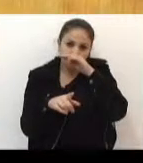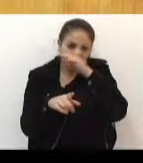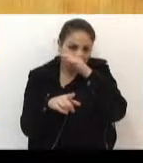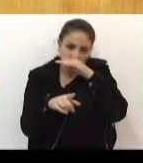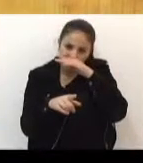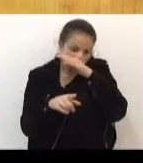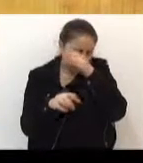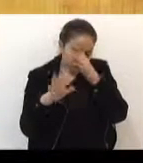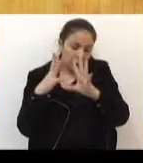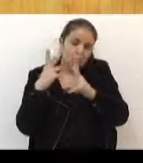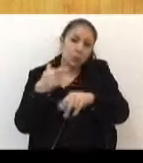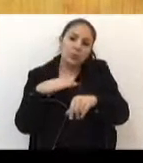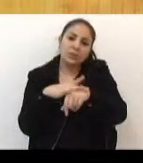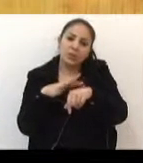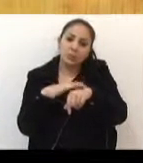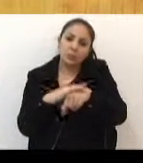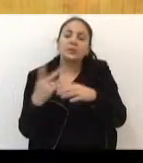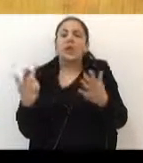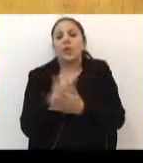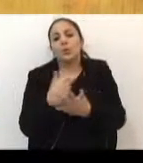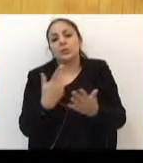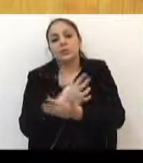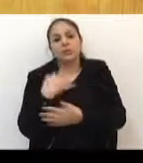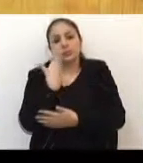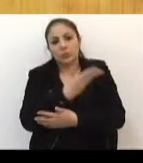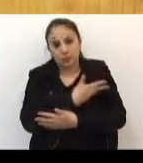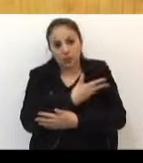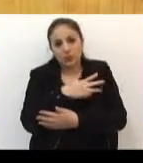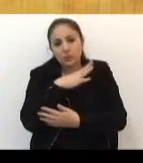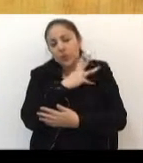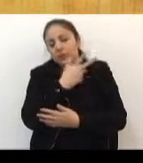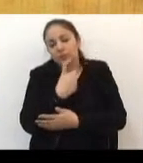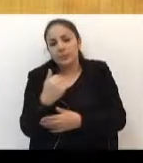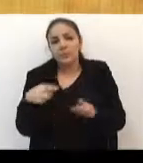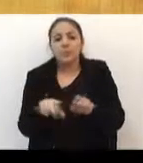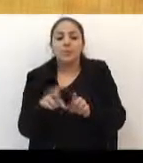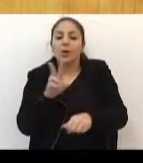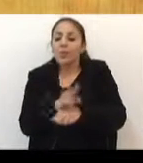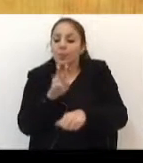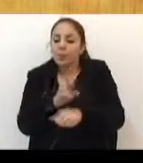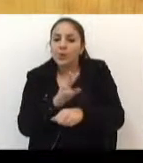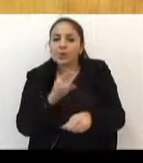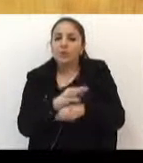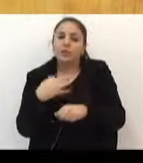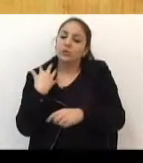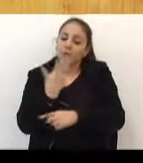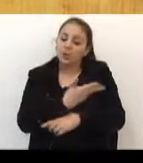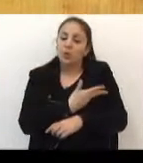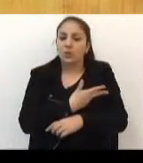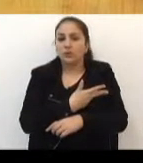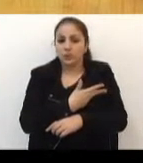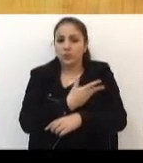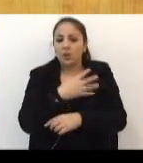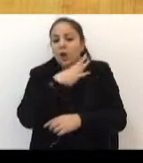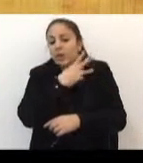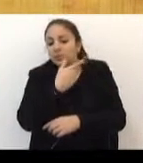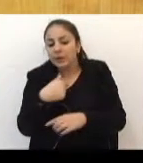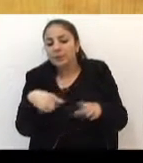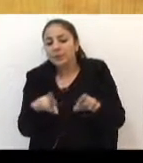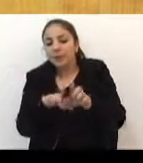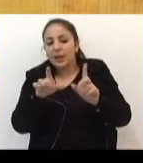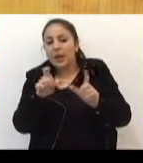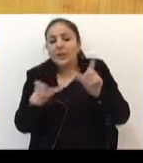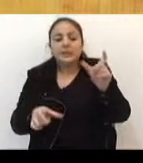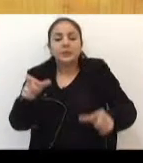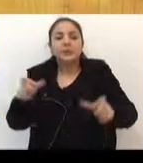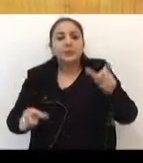essa doença que ocorreu nos nossos animais e para preservar também os nossos animais e a população, porque é uma